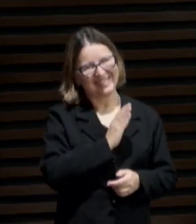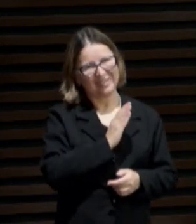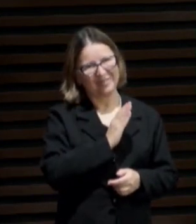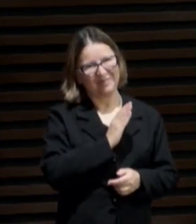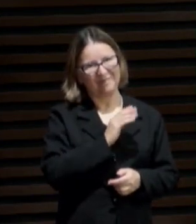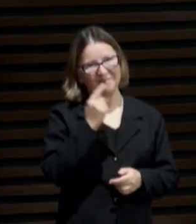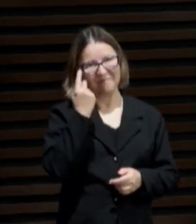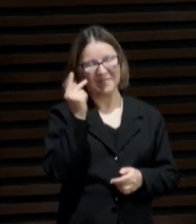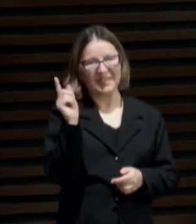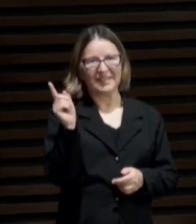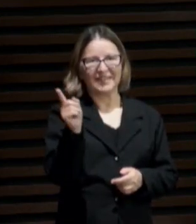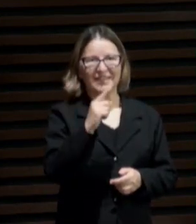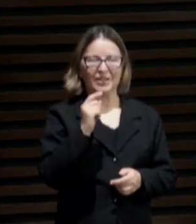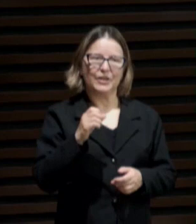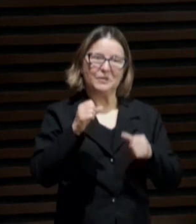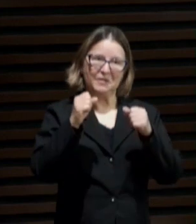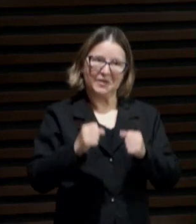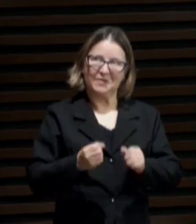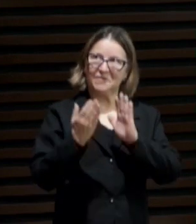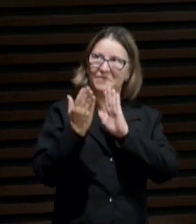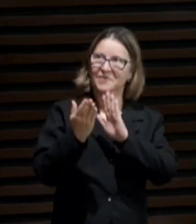que possamos ir diante do trono dEle